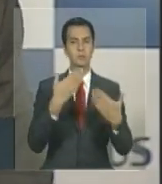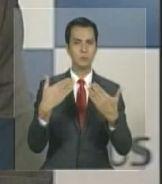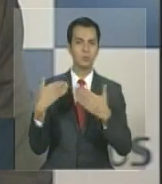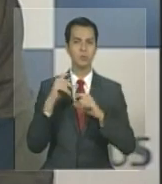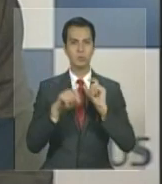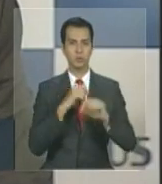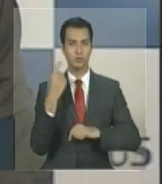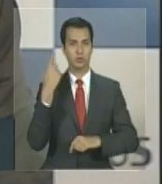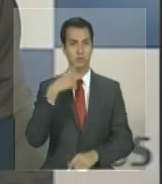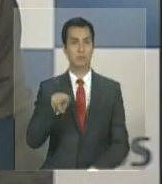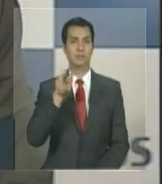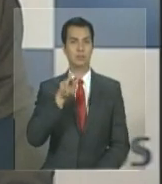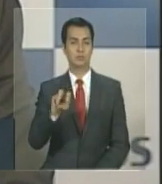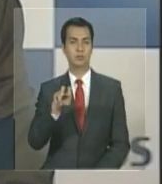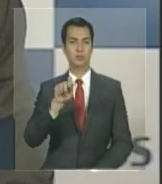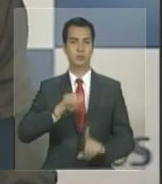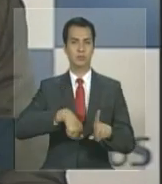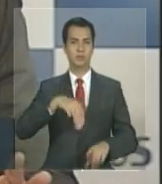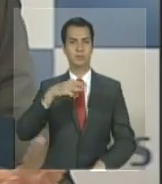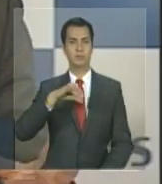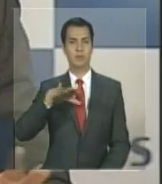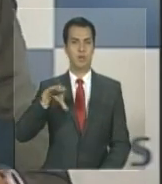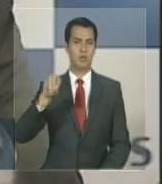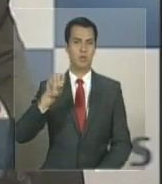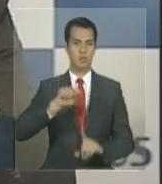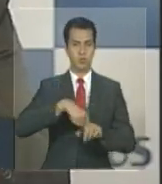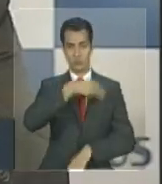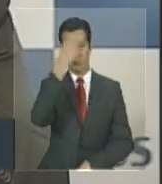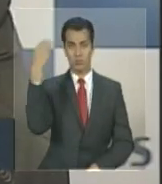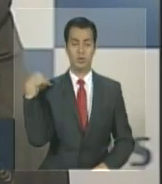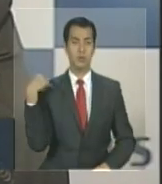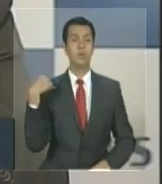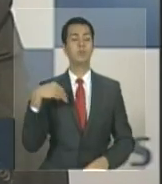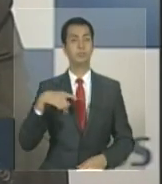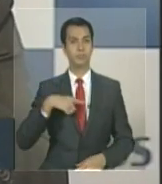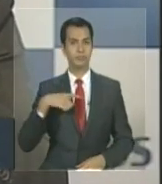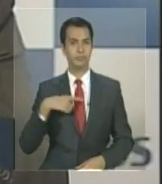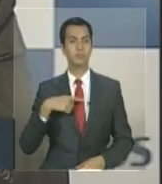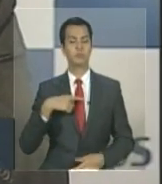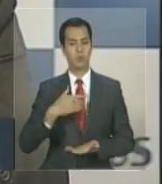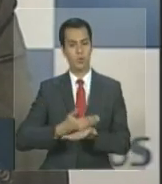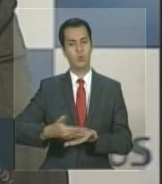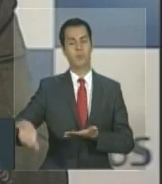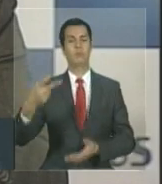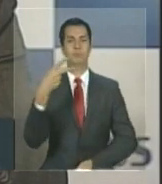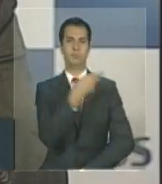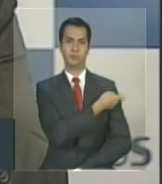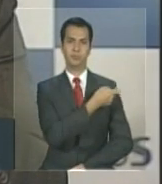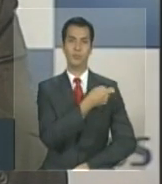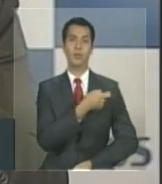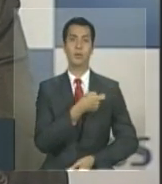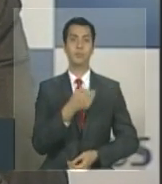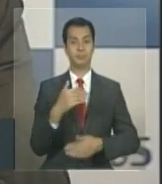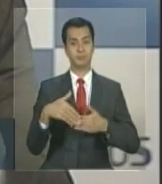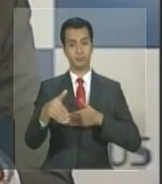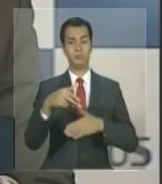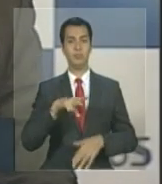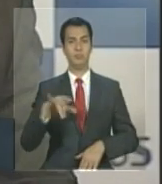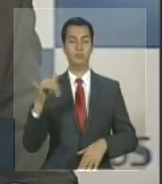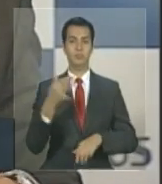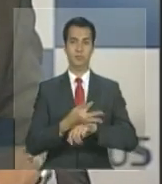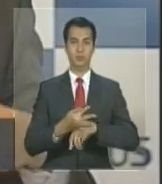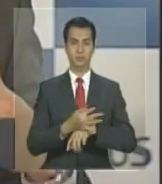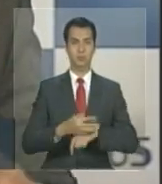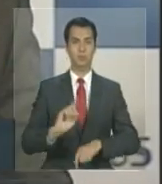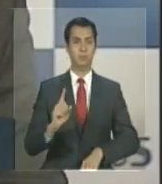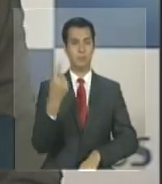no dia 5 de maio, ou seja, primeiro fim de semana depois do feriado de 1º de maio, porque com isso a gente